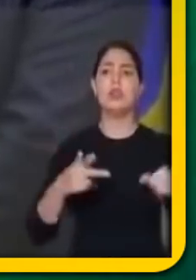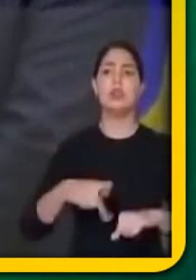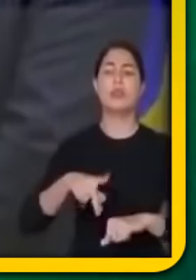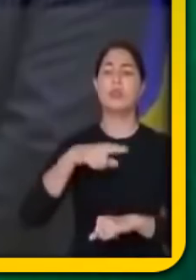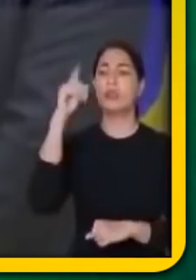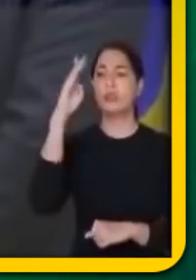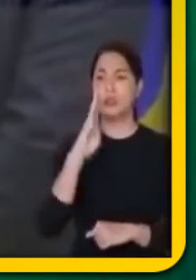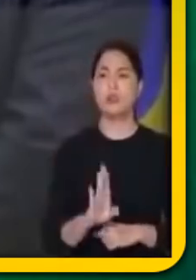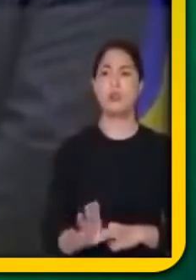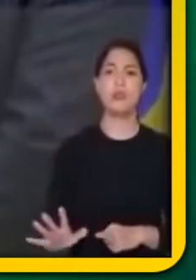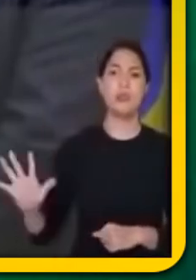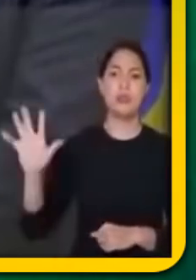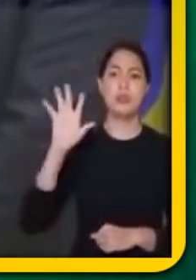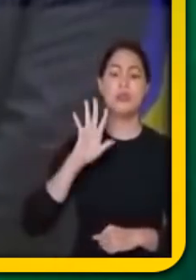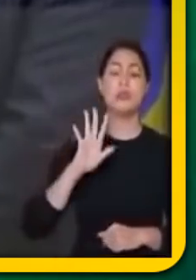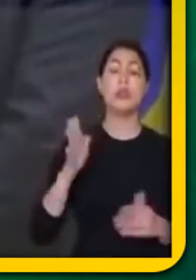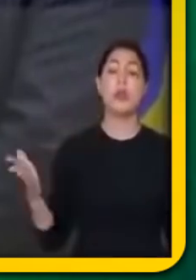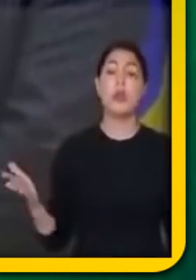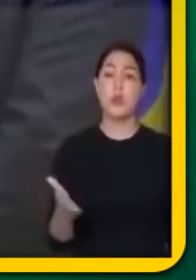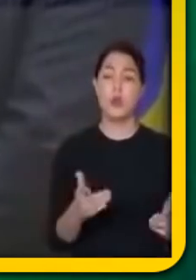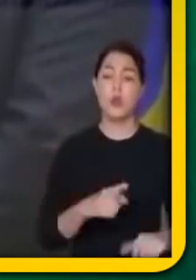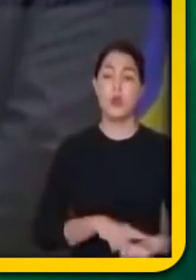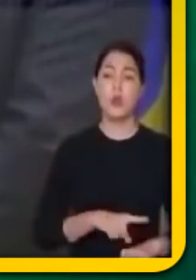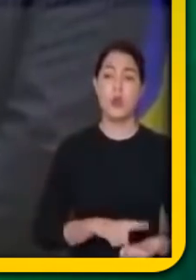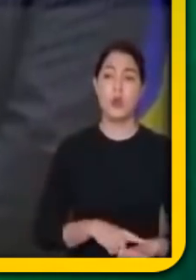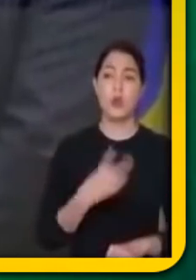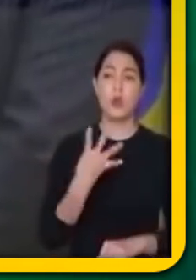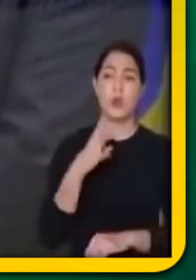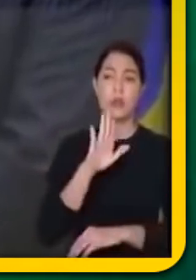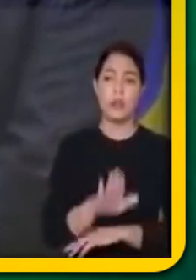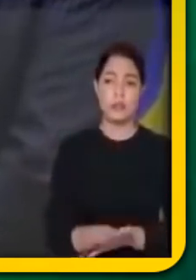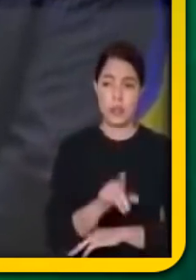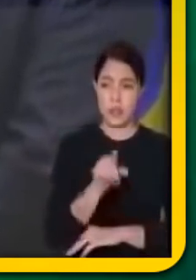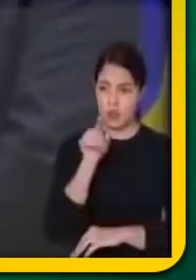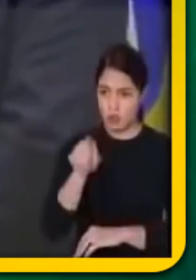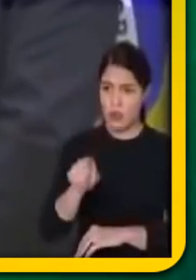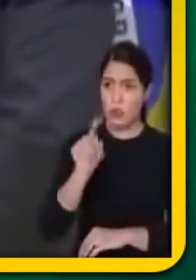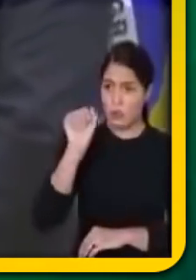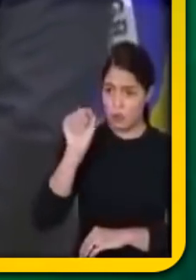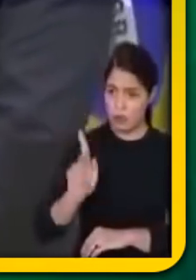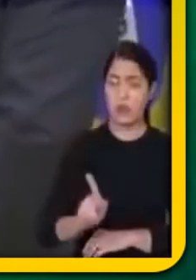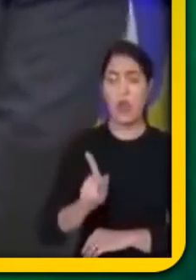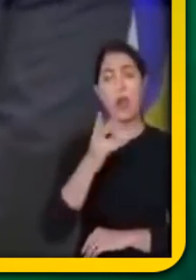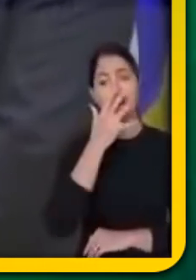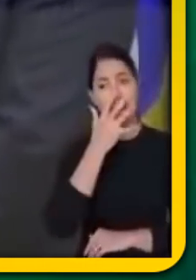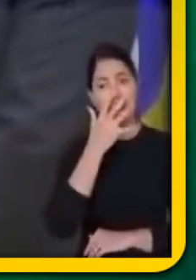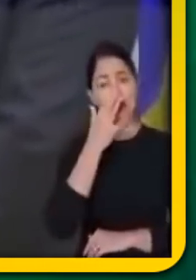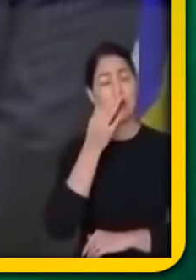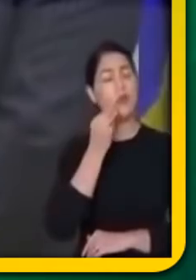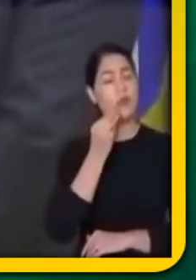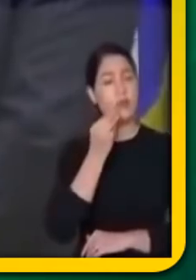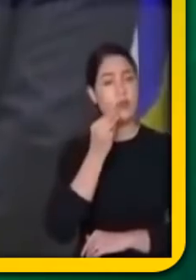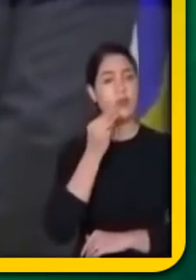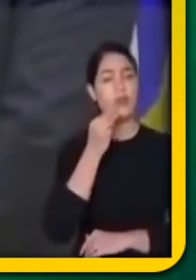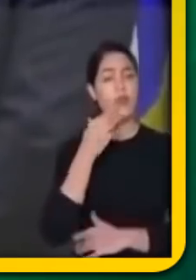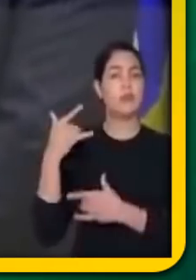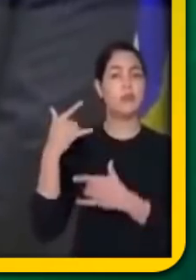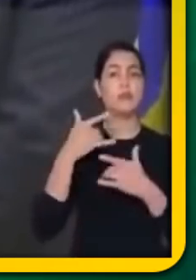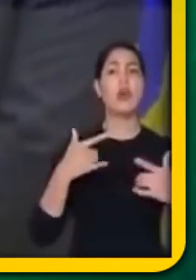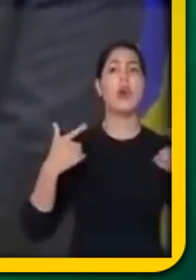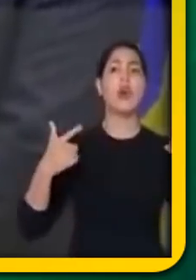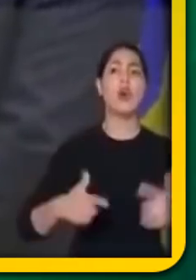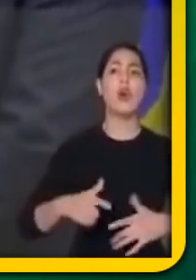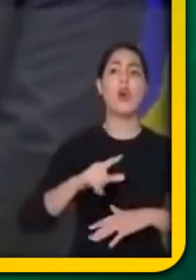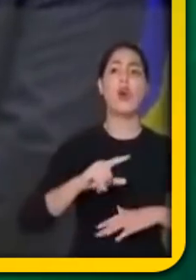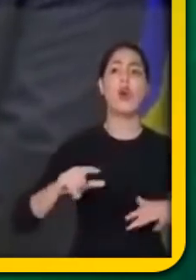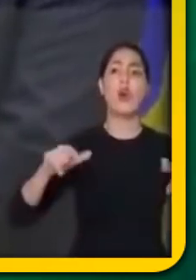dos 5%, hoje às 16 horas, que você, peço que você aposentado acompanhe, vamos tentar transmitir direto do Palácio do